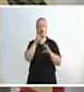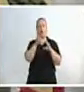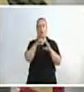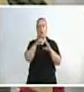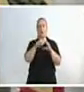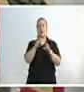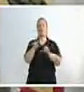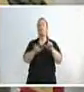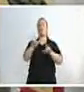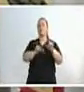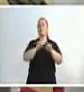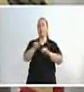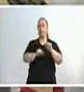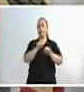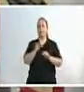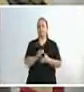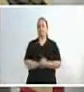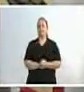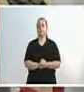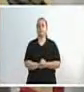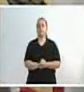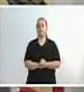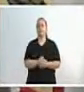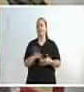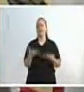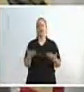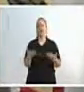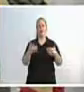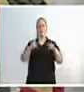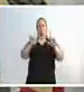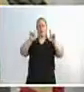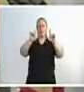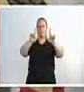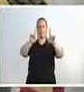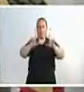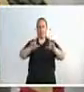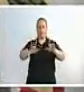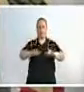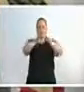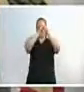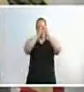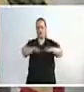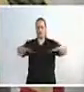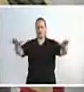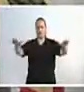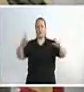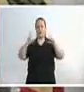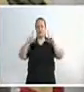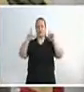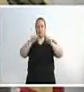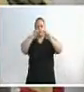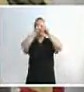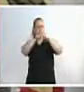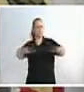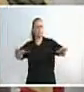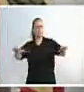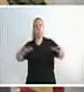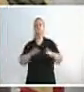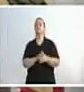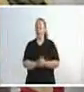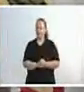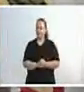iam fazer, né, achar foto no Facebook desses policiais militares, ia fazer ia